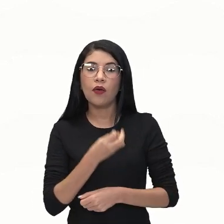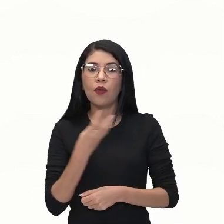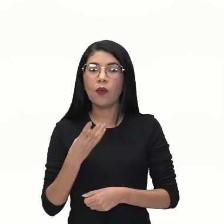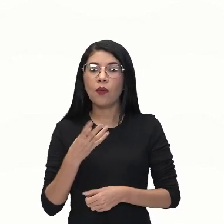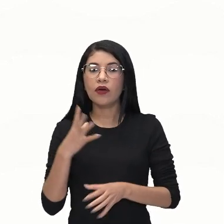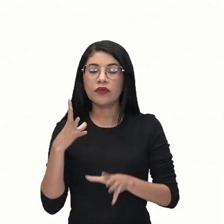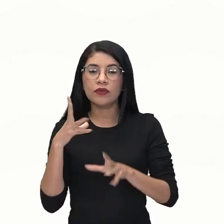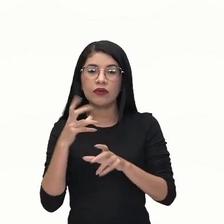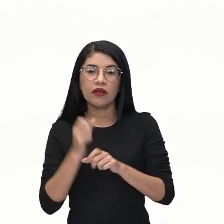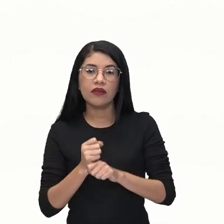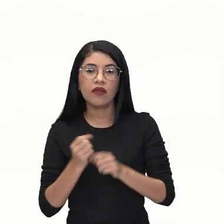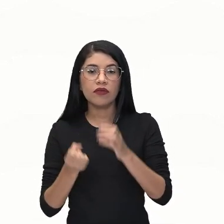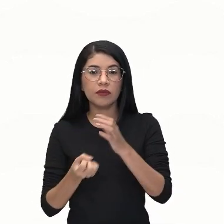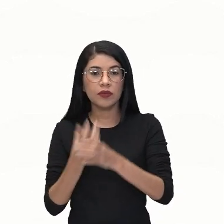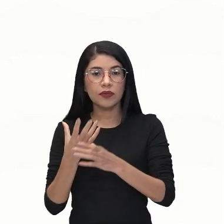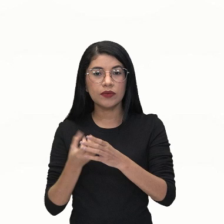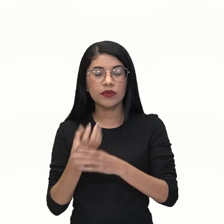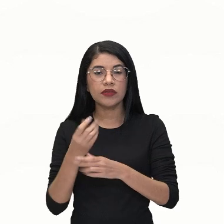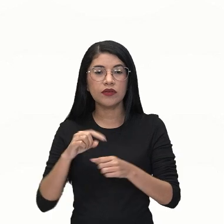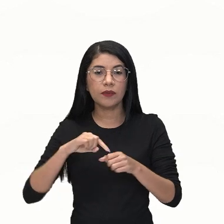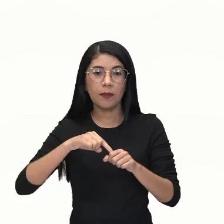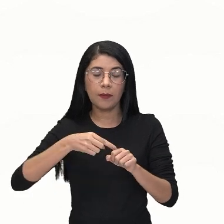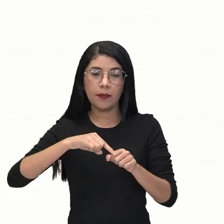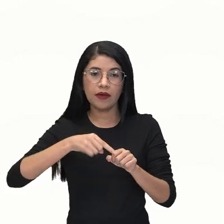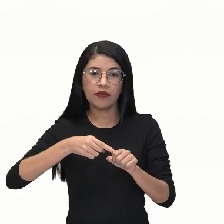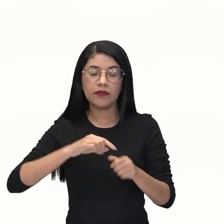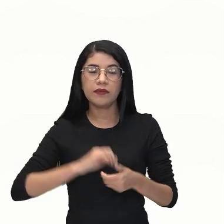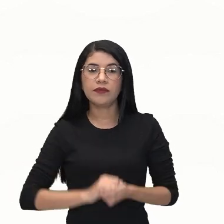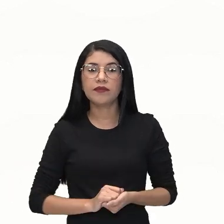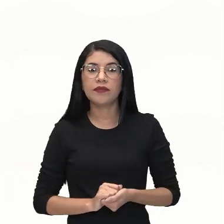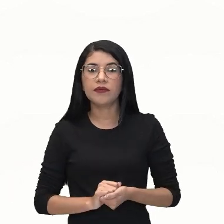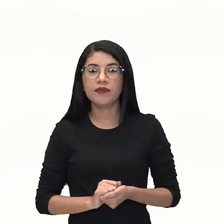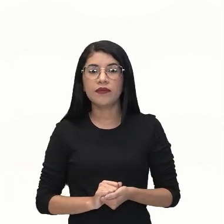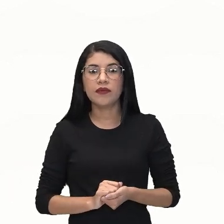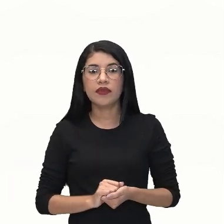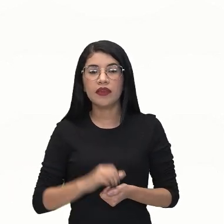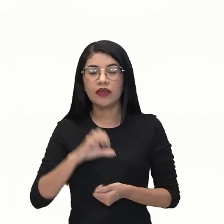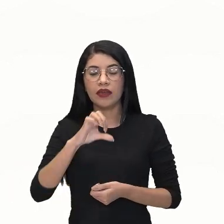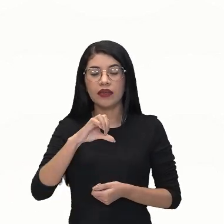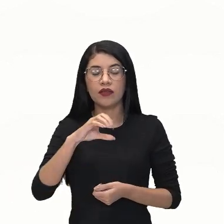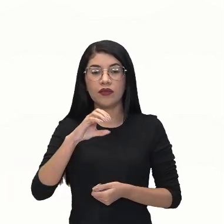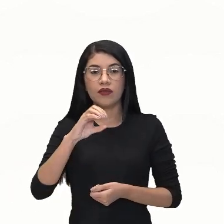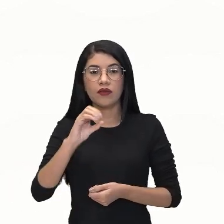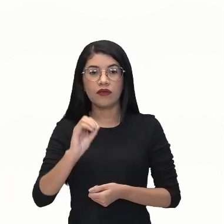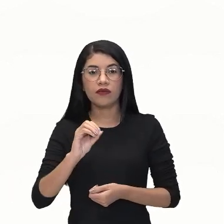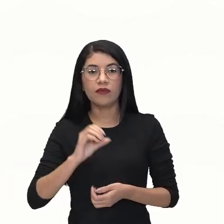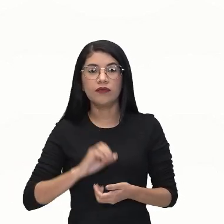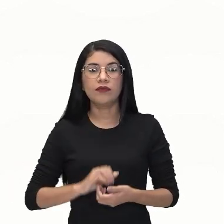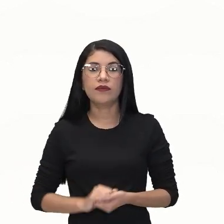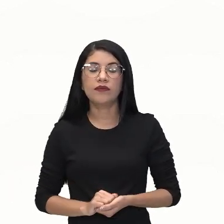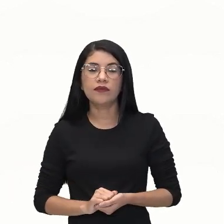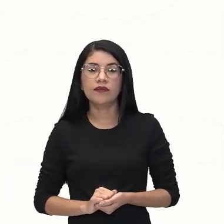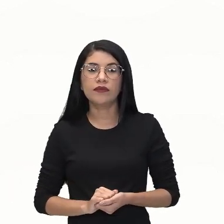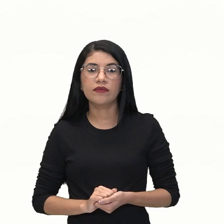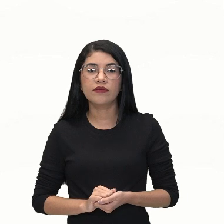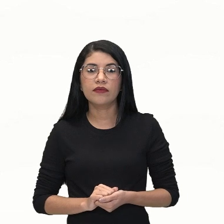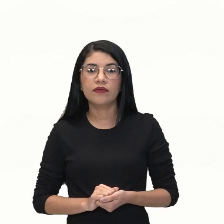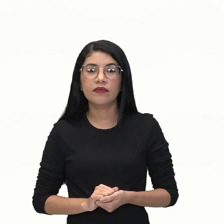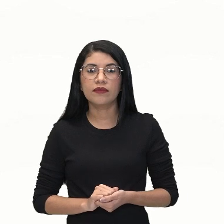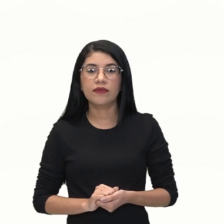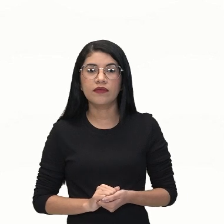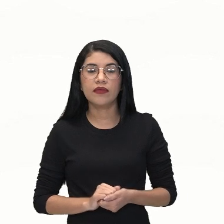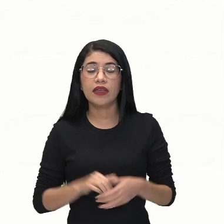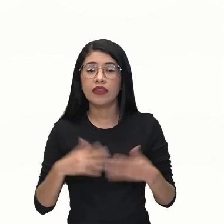parafusos produzidos, que de acordo com a questão vale 90. Turma, se